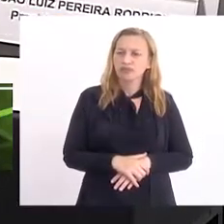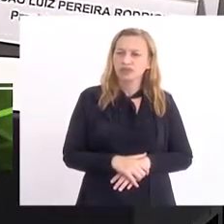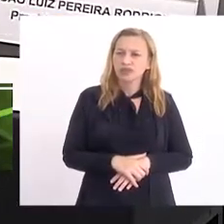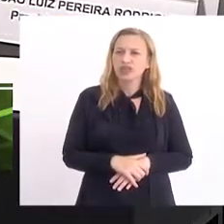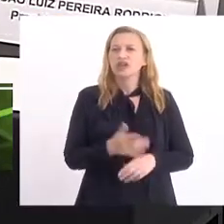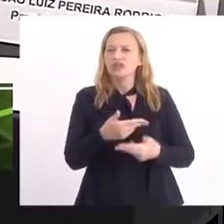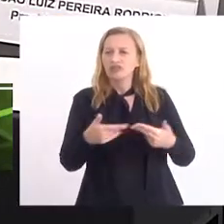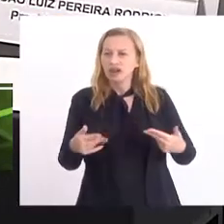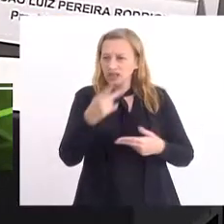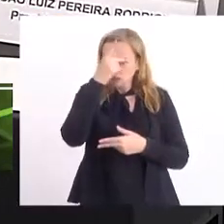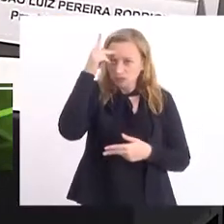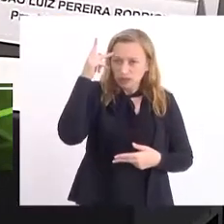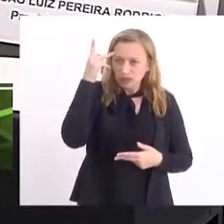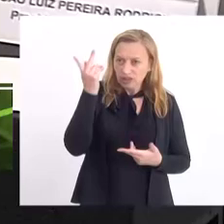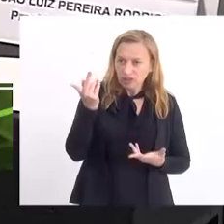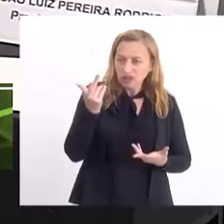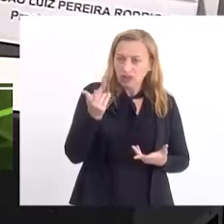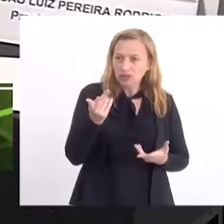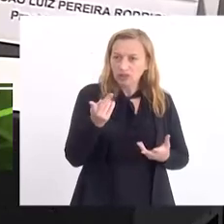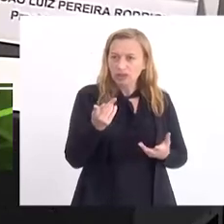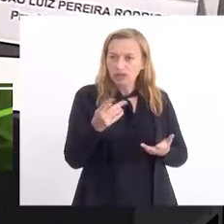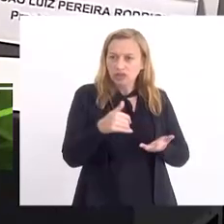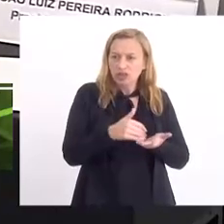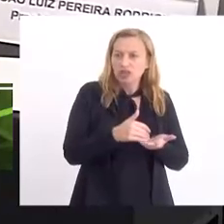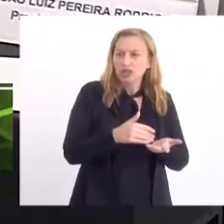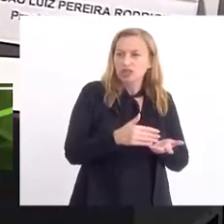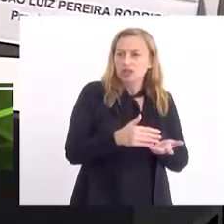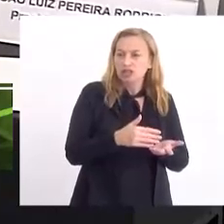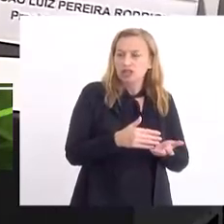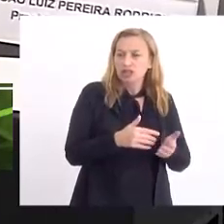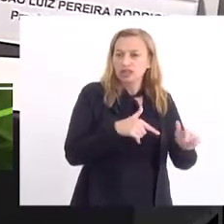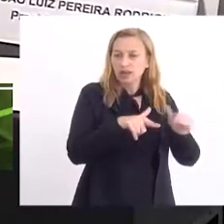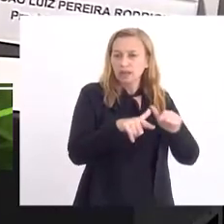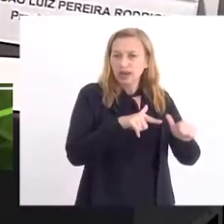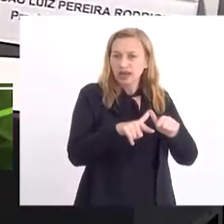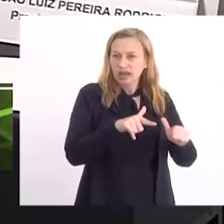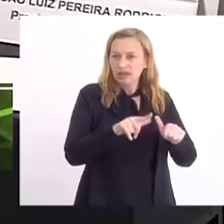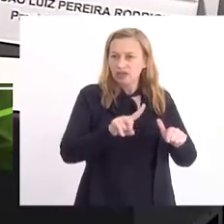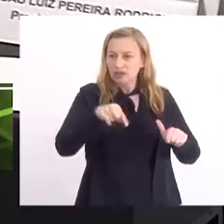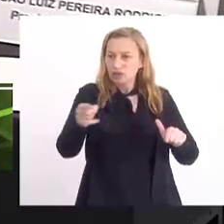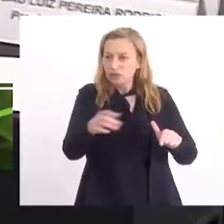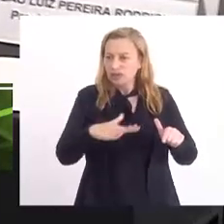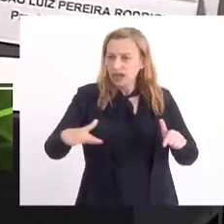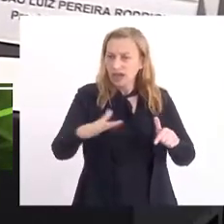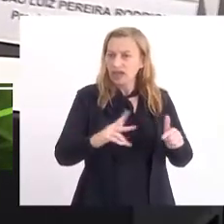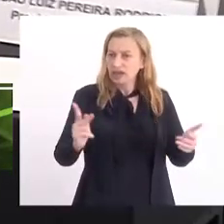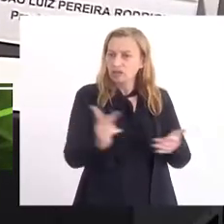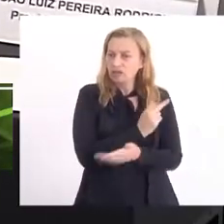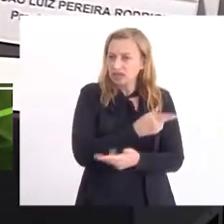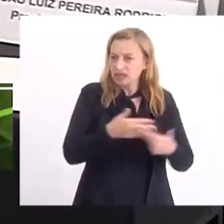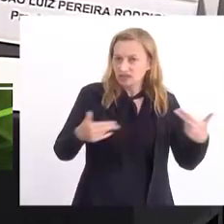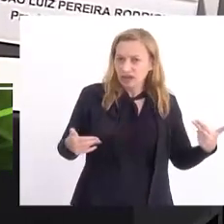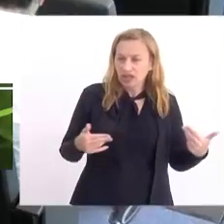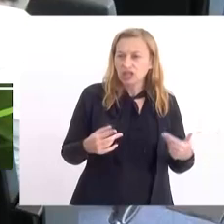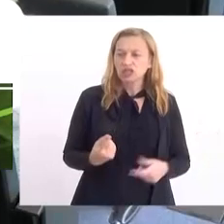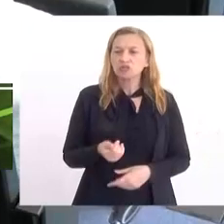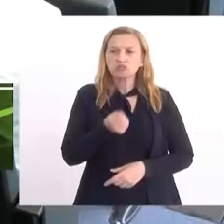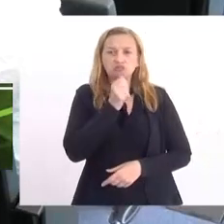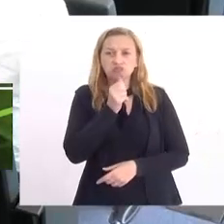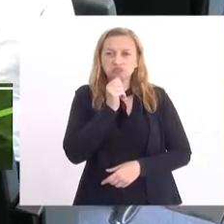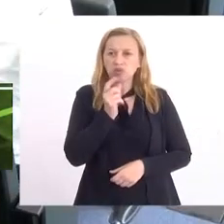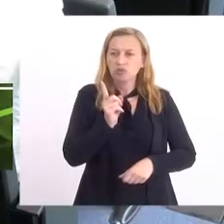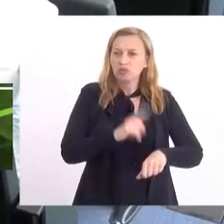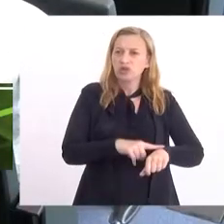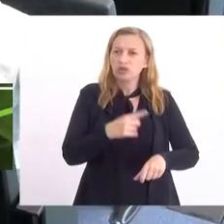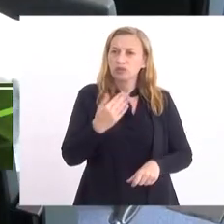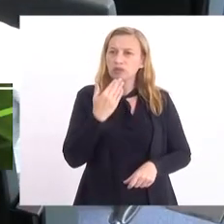muitas pessoas em desvio, vou chamar de desvio de função, e que é o que ocorre muito. Tanto é que a gente, em nenhum momento, solicitou